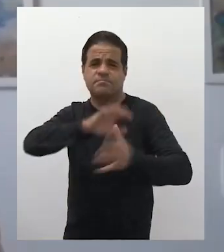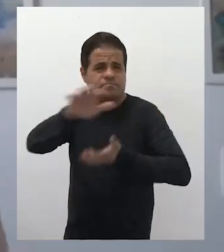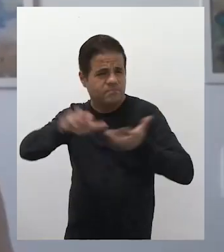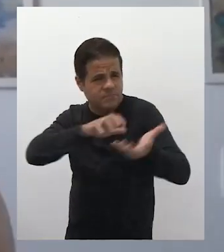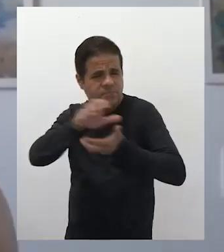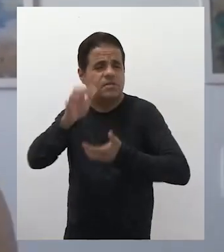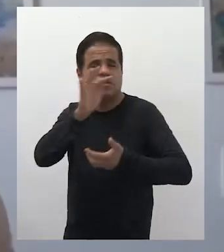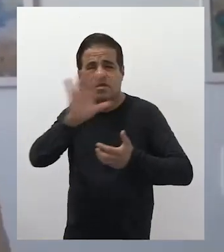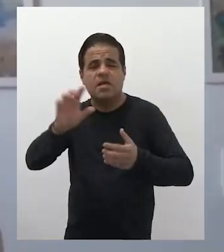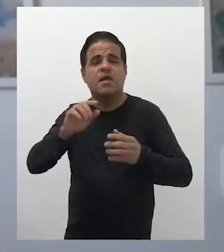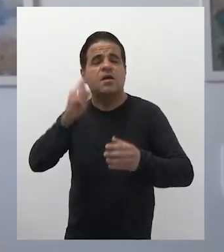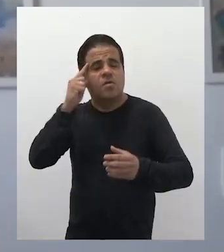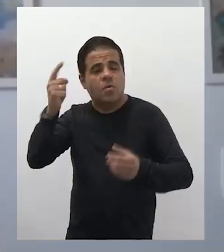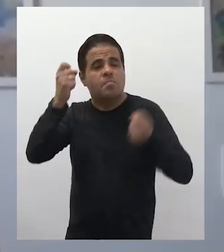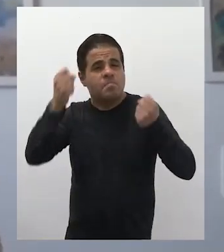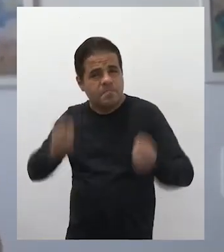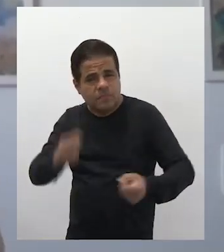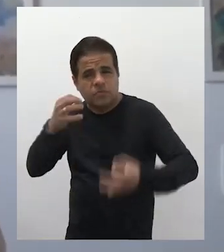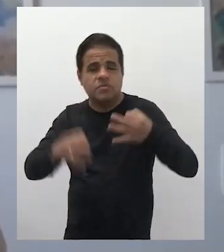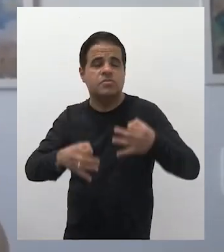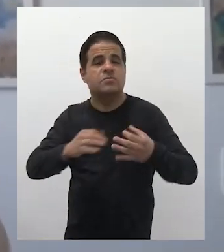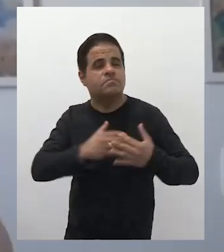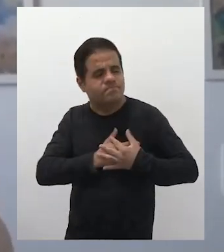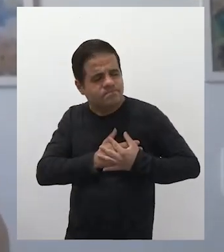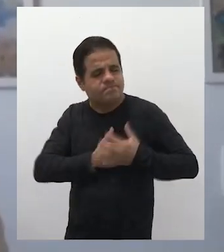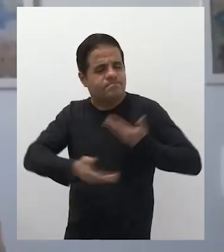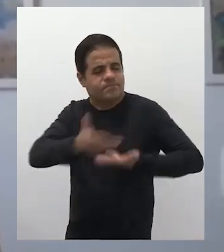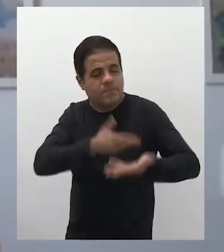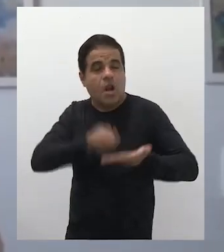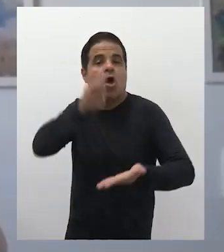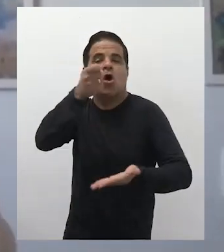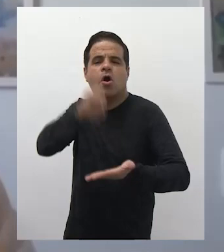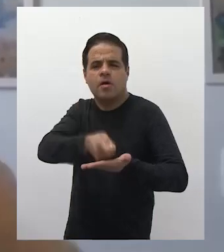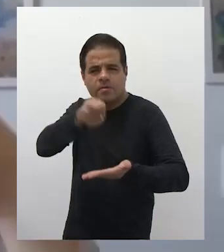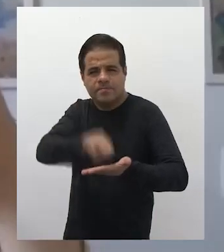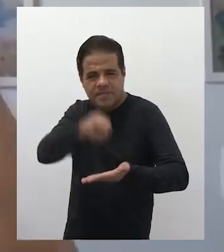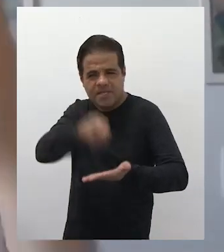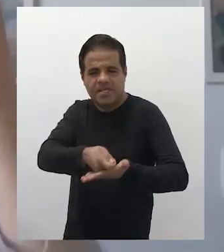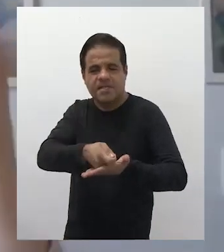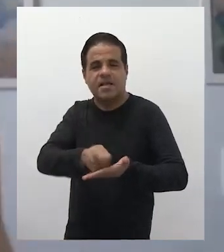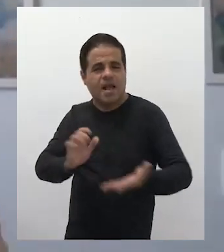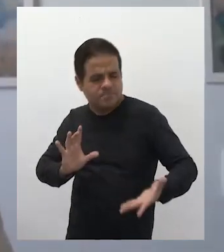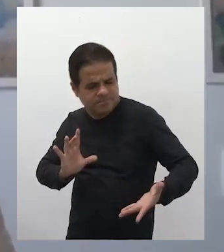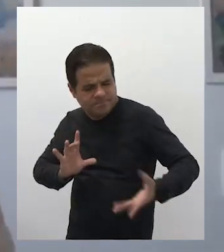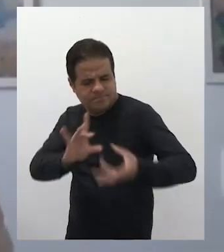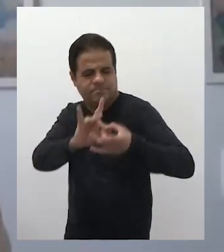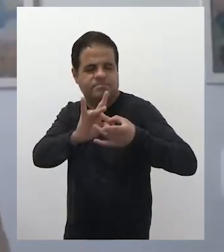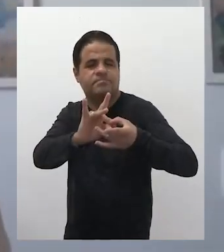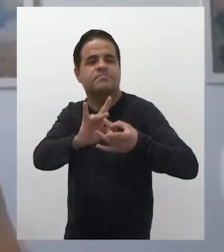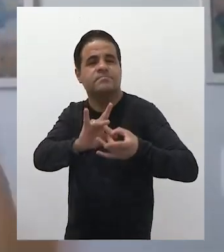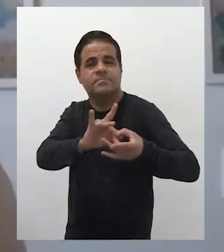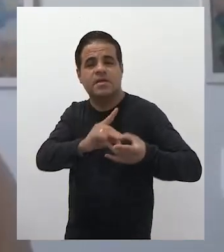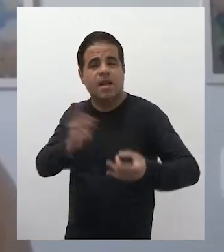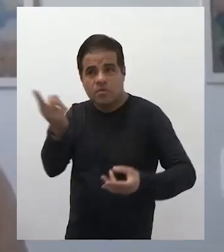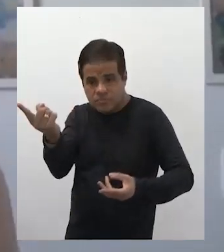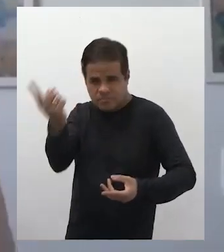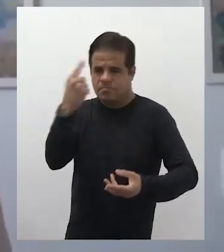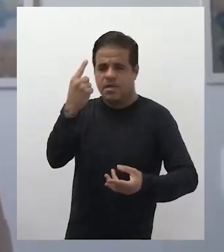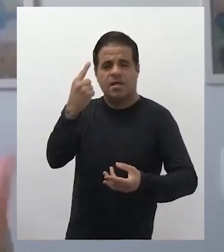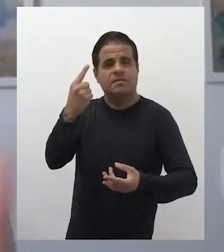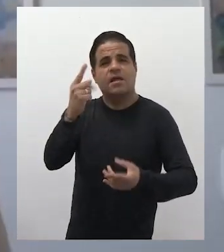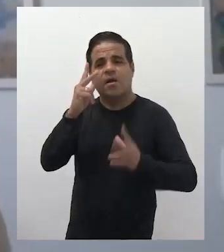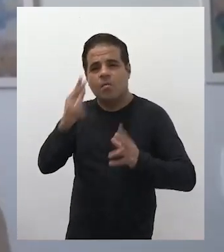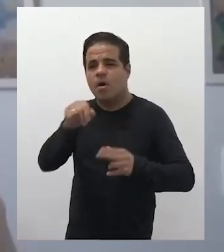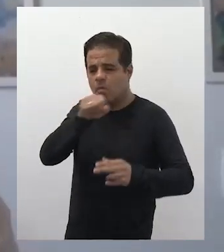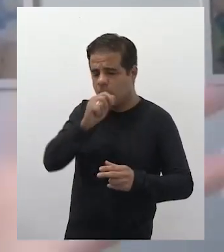O peso jurídico está em solidariedade porque a solidariedade obriga, ela vincula, ela nos manda, é como